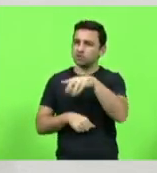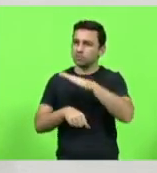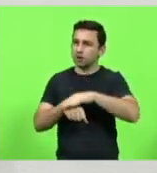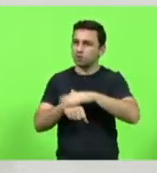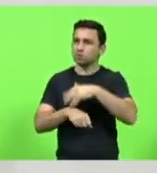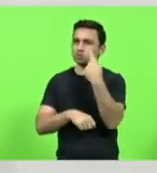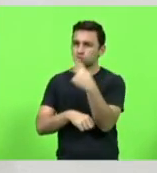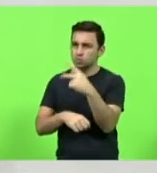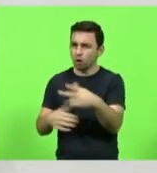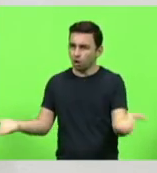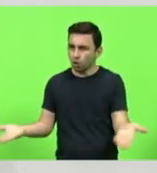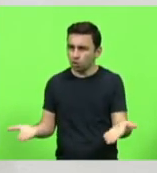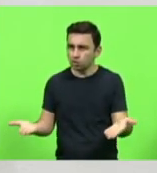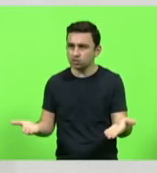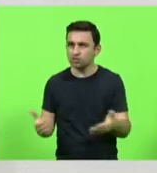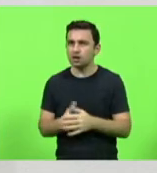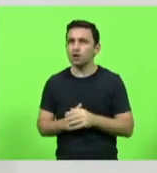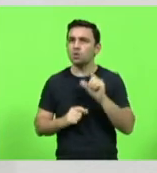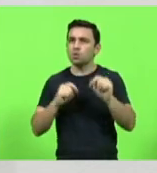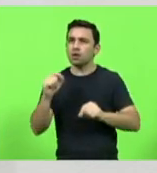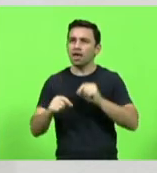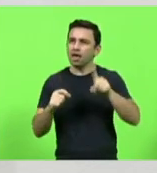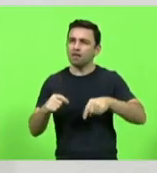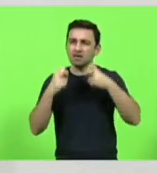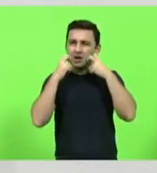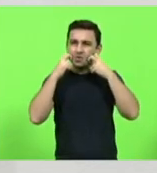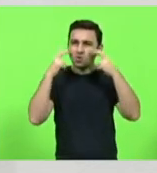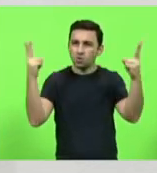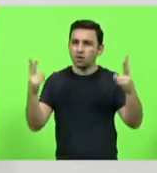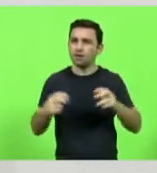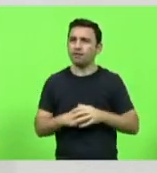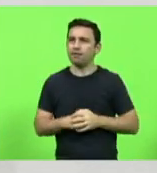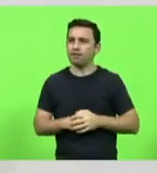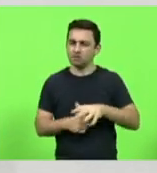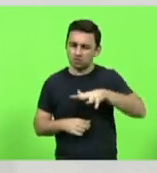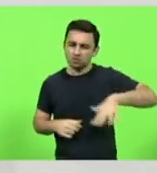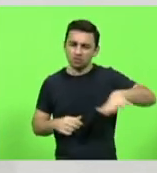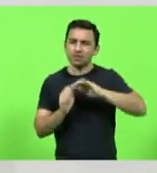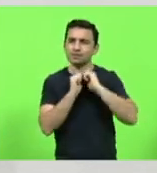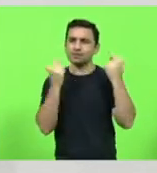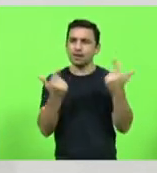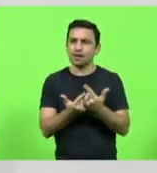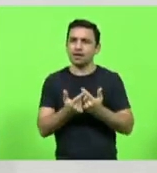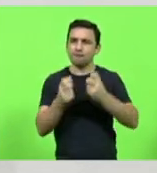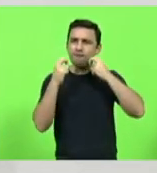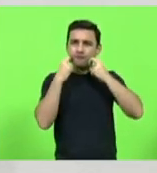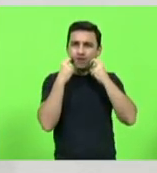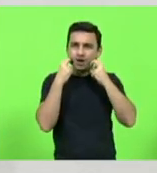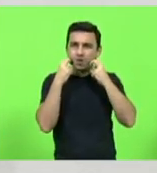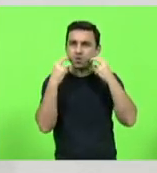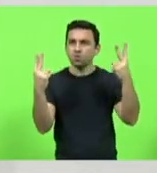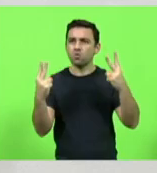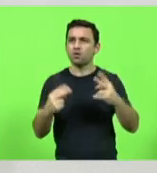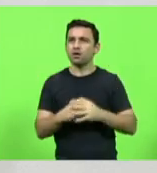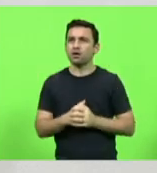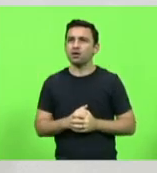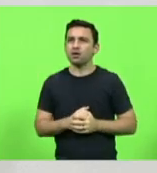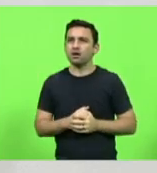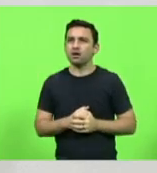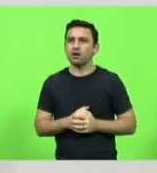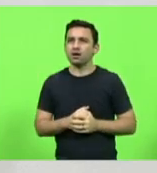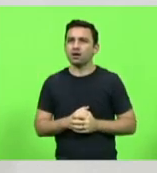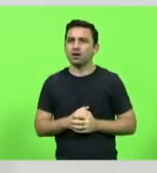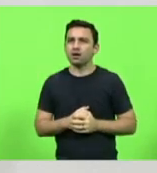hoje, Alba, é de se envergonhar o parlamento, é de se envergonhar, é de dar vergonha